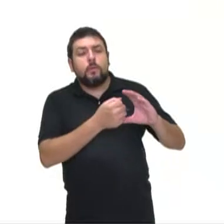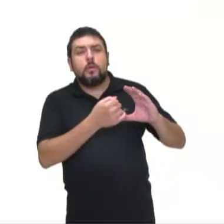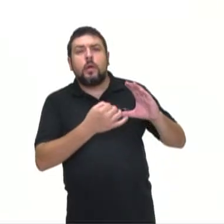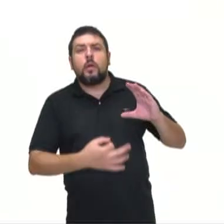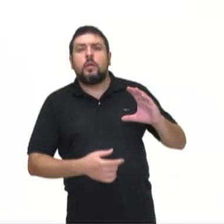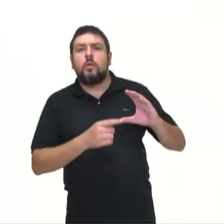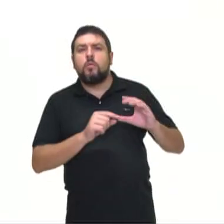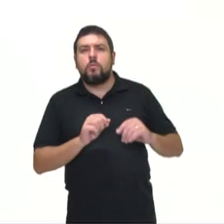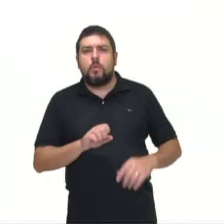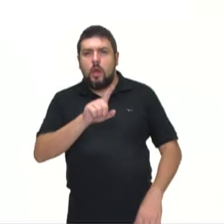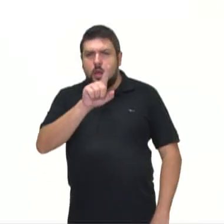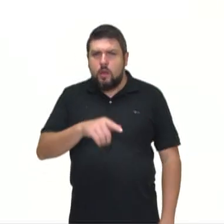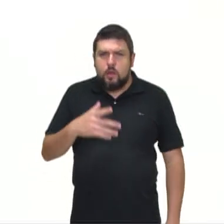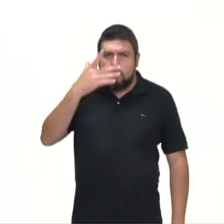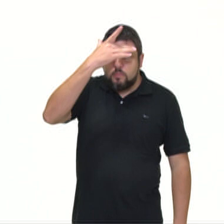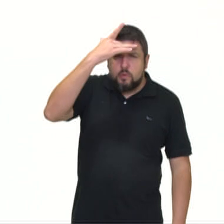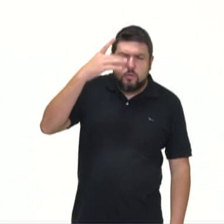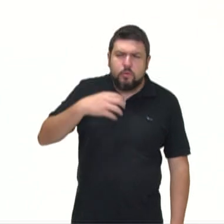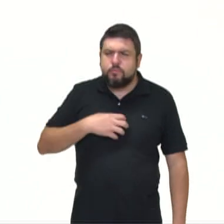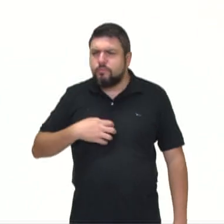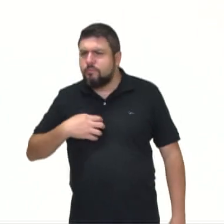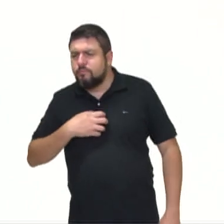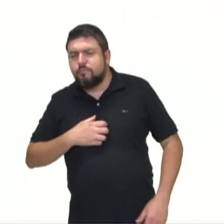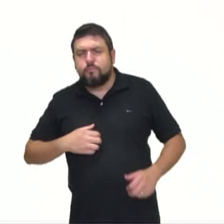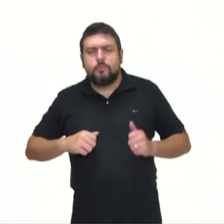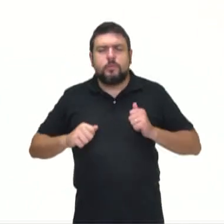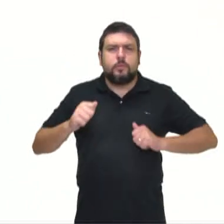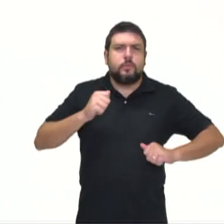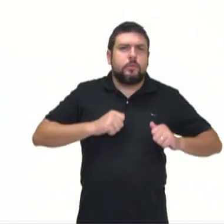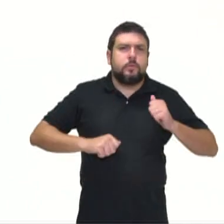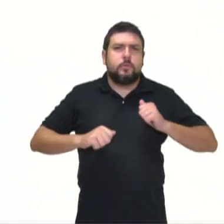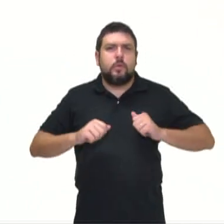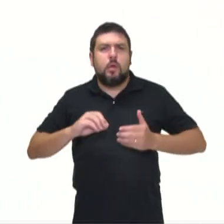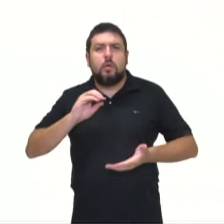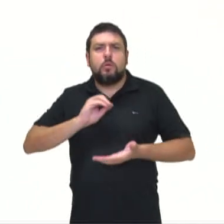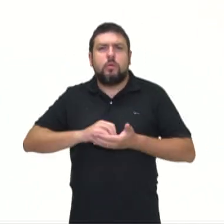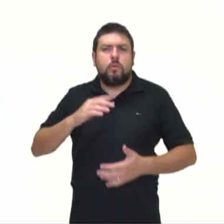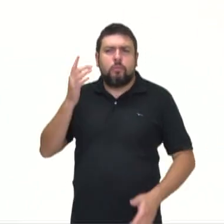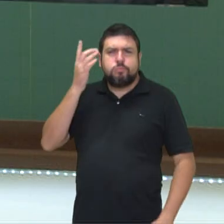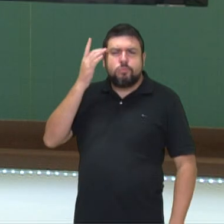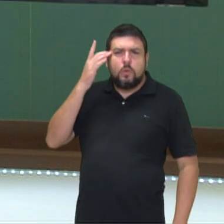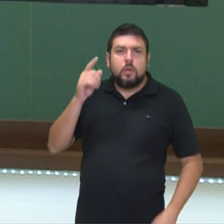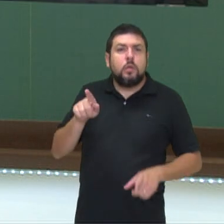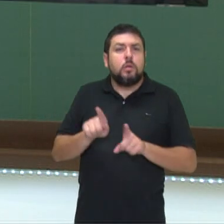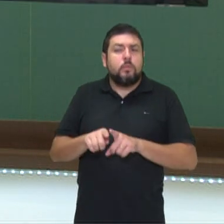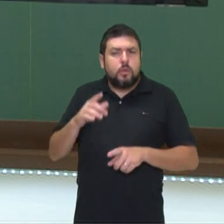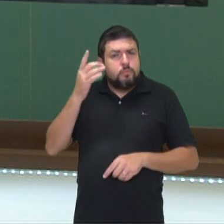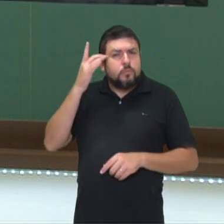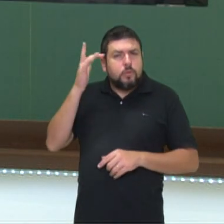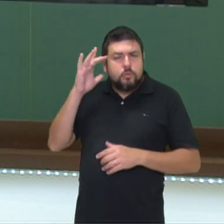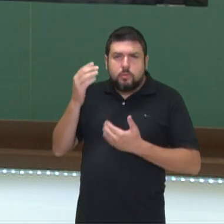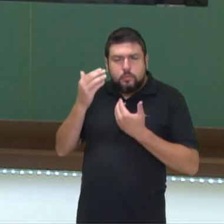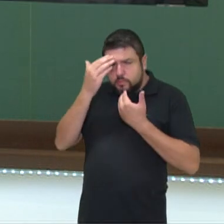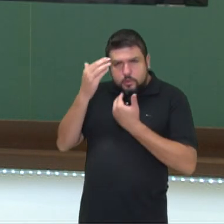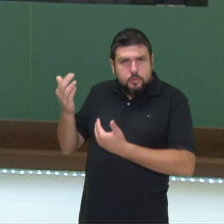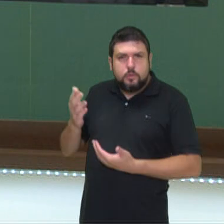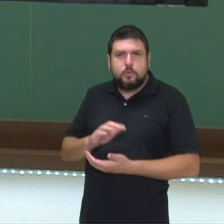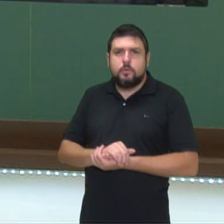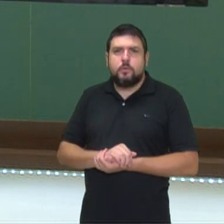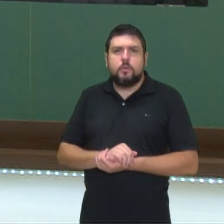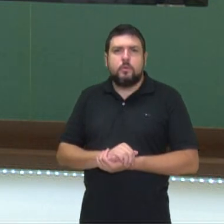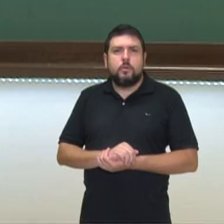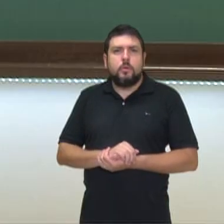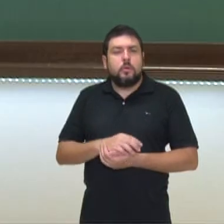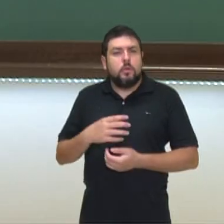pessoa inquieta, insatisfeita, ansiosa, imatura e ingrata. Isso mesmo, pelas ações que ele